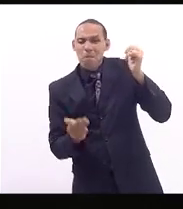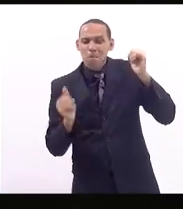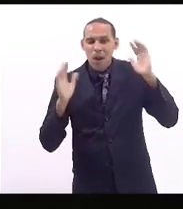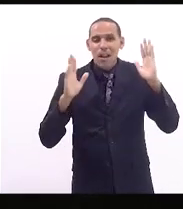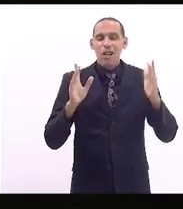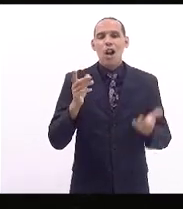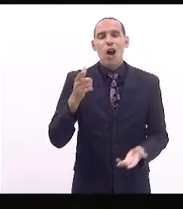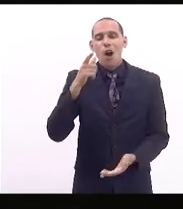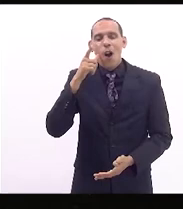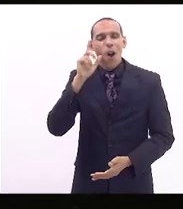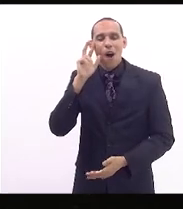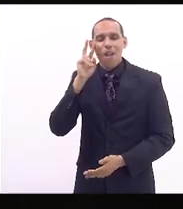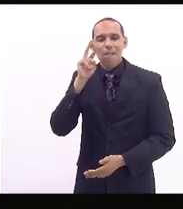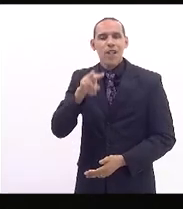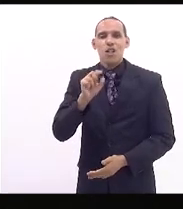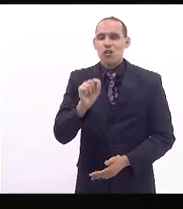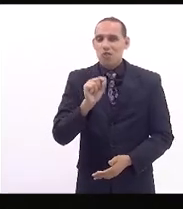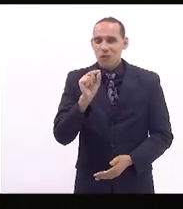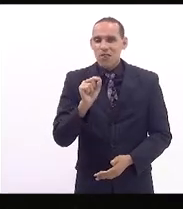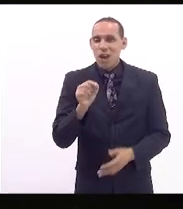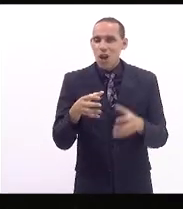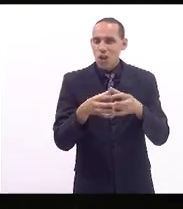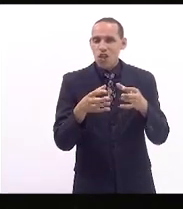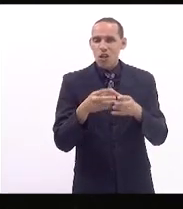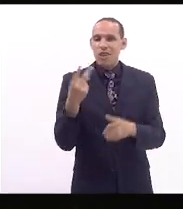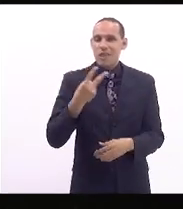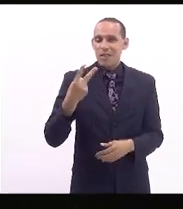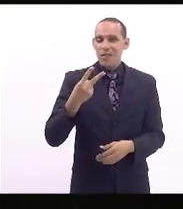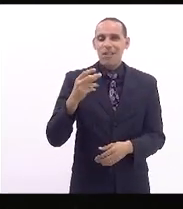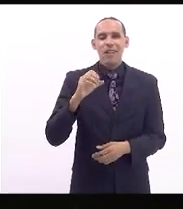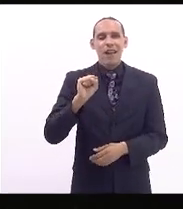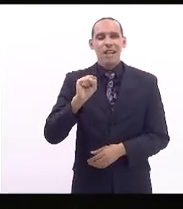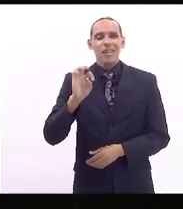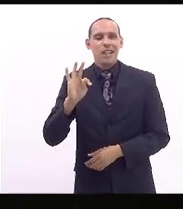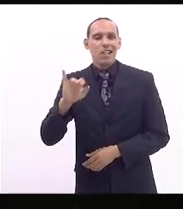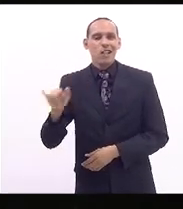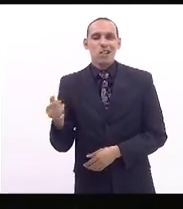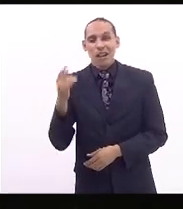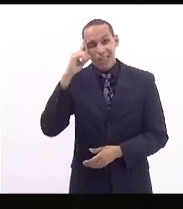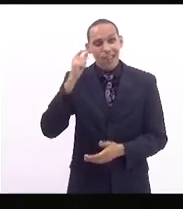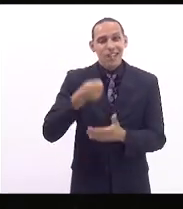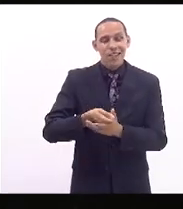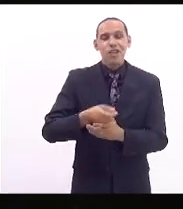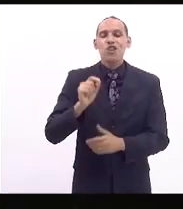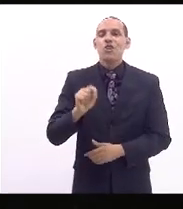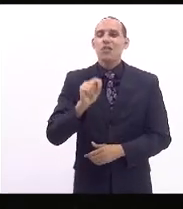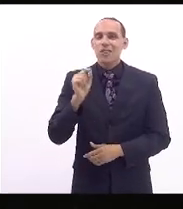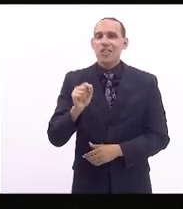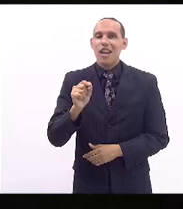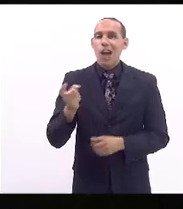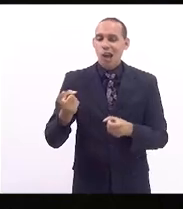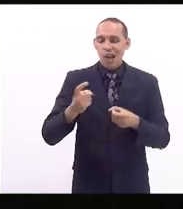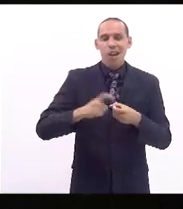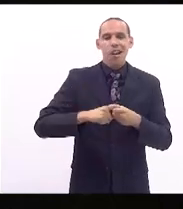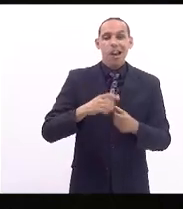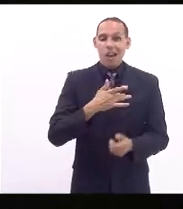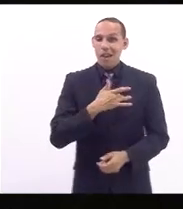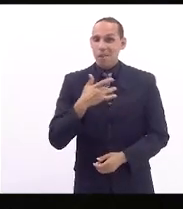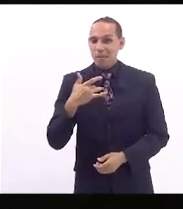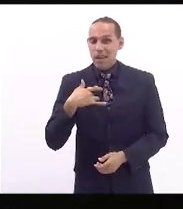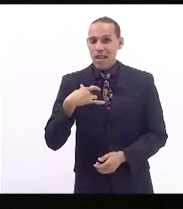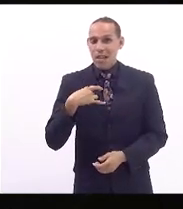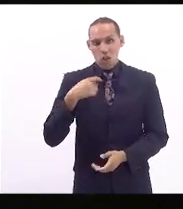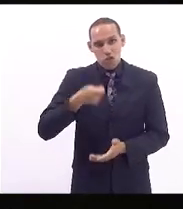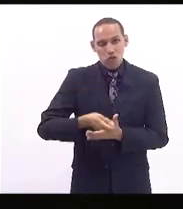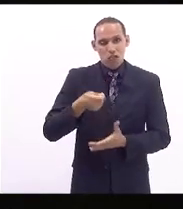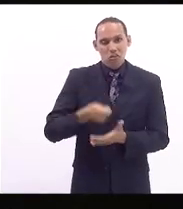ontem a segunda turma do STJ decidiu que os convênios médicos estão desobrigadas